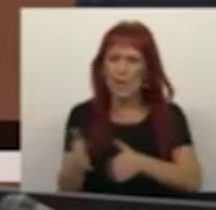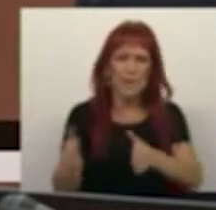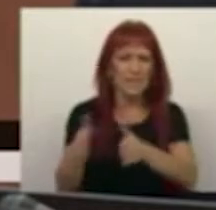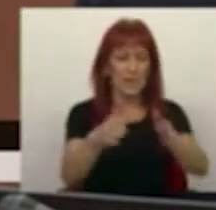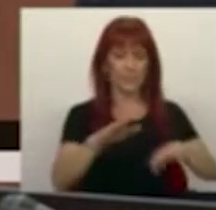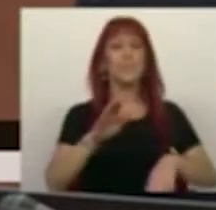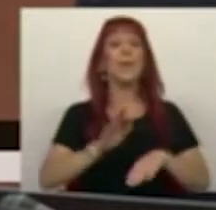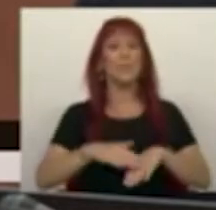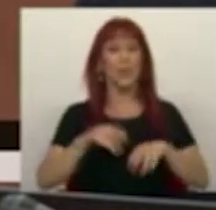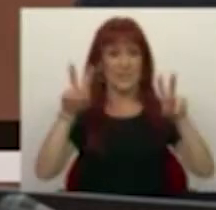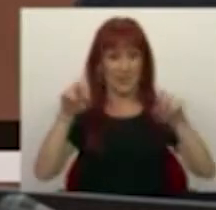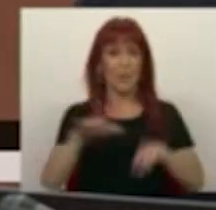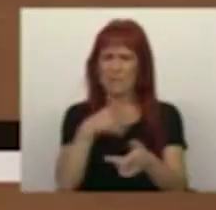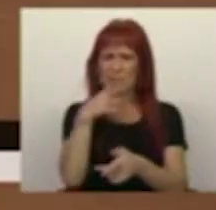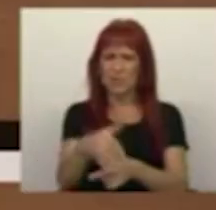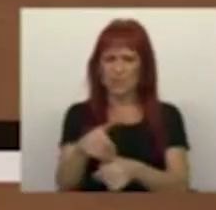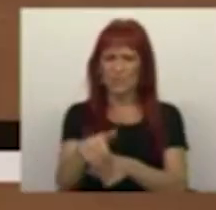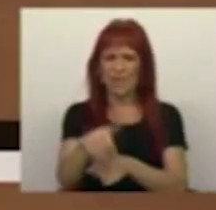os hospitais.